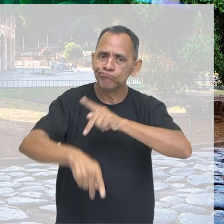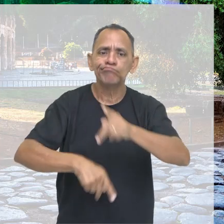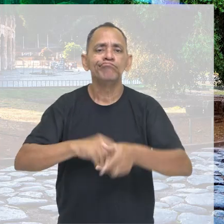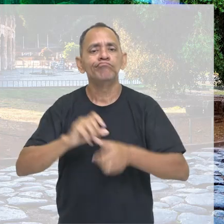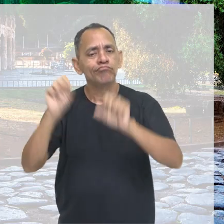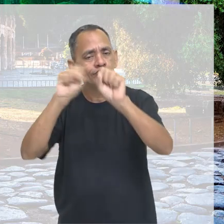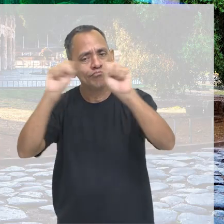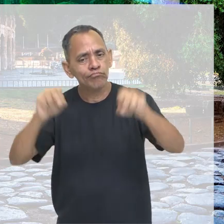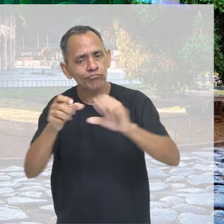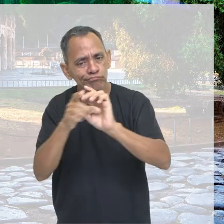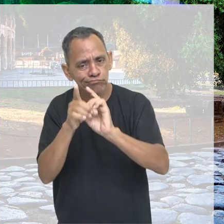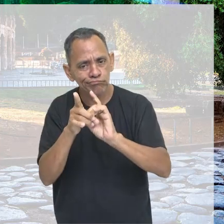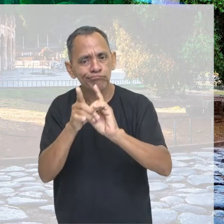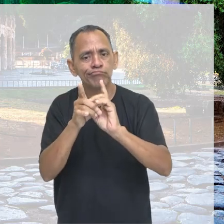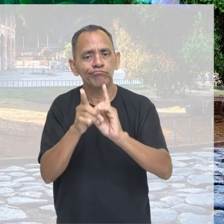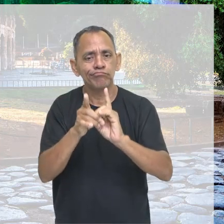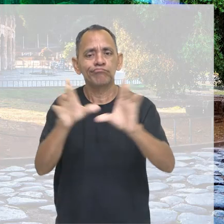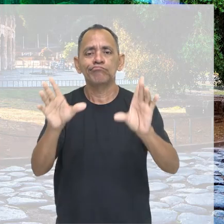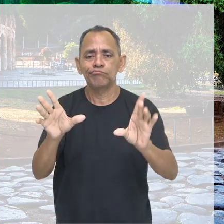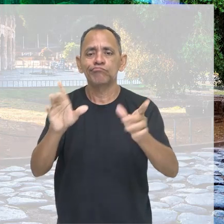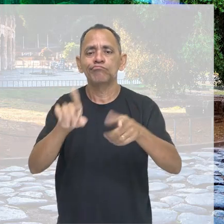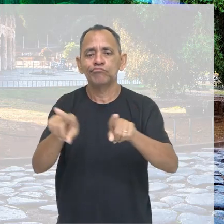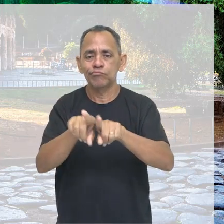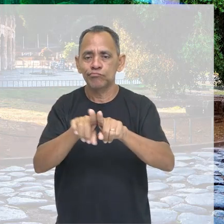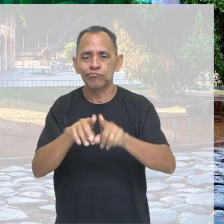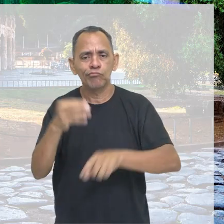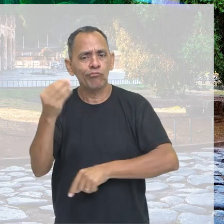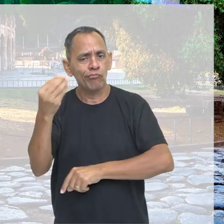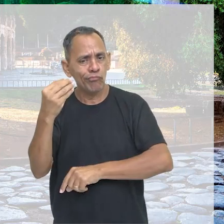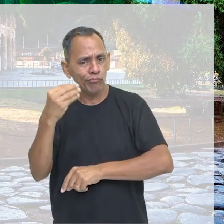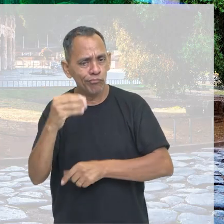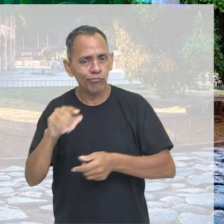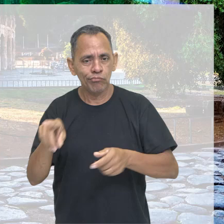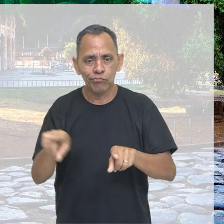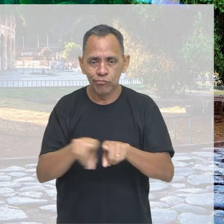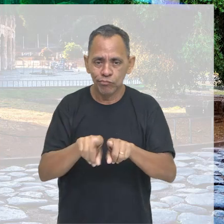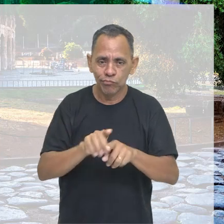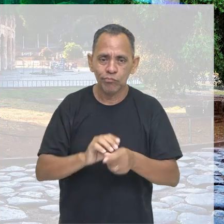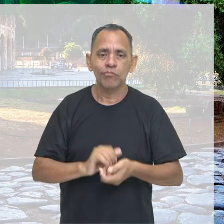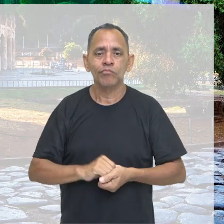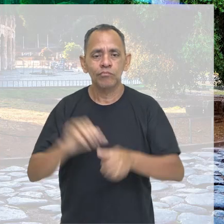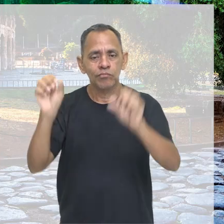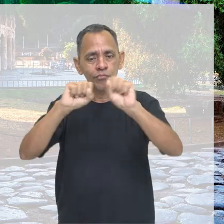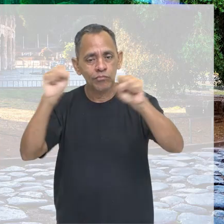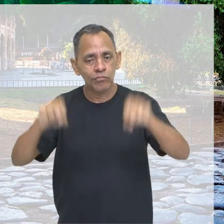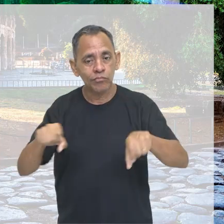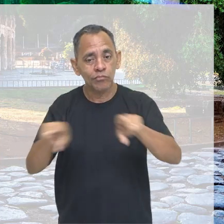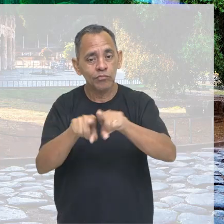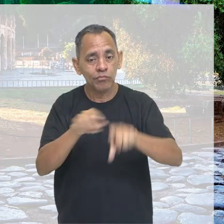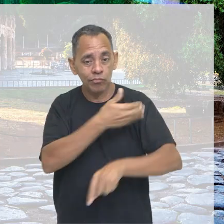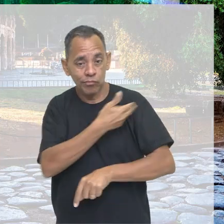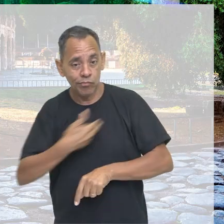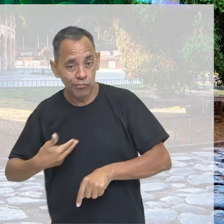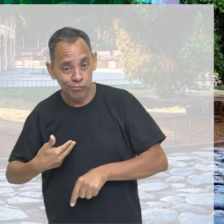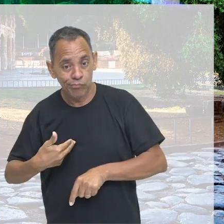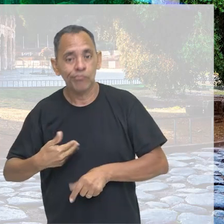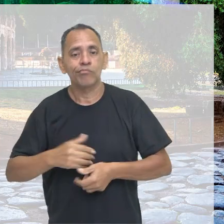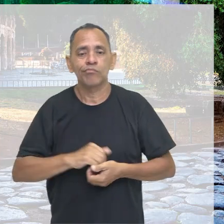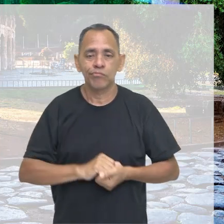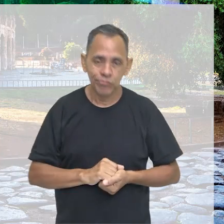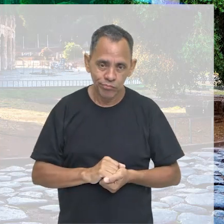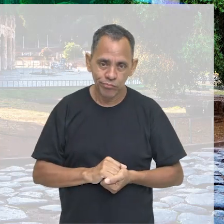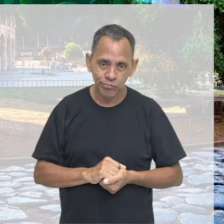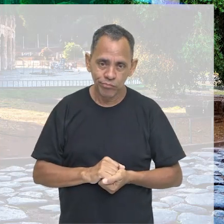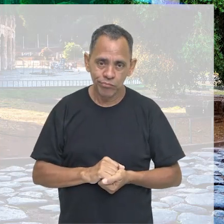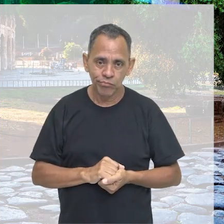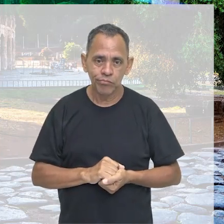sistema democrático, a fragilidade do sistema parlamentar italiano e a inoperância do governo